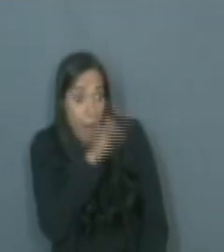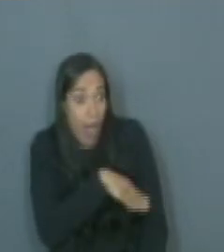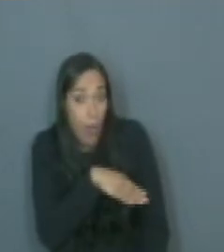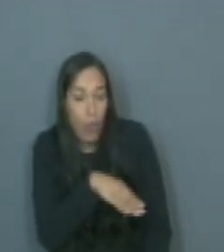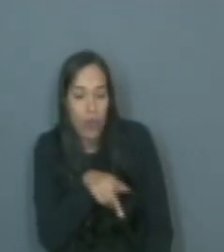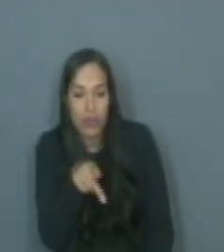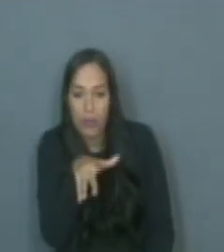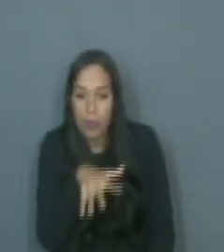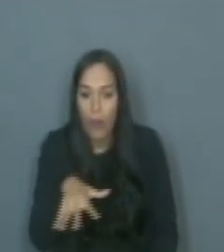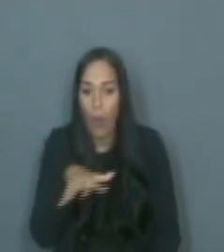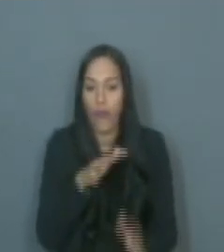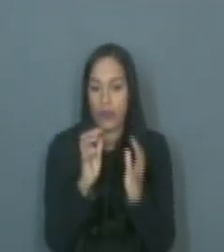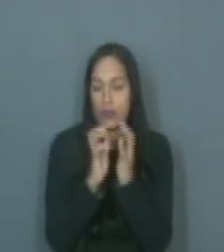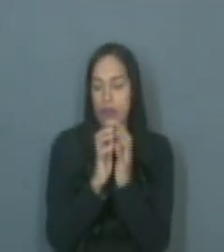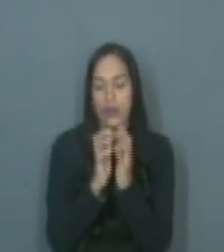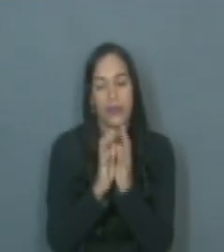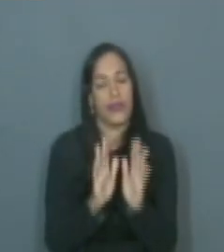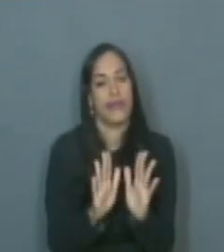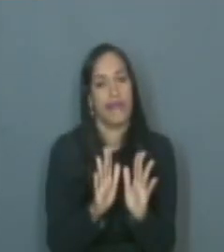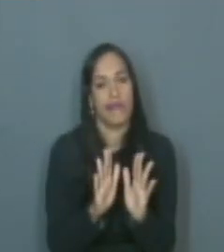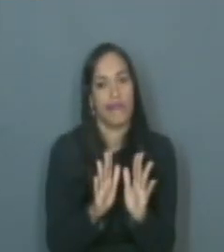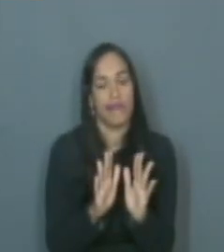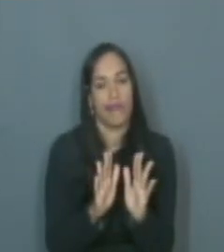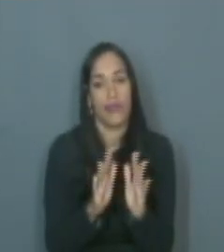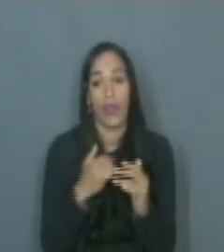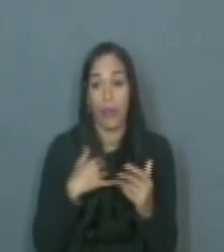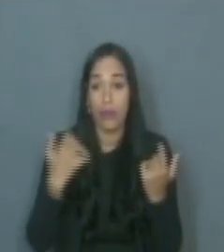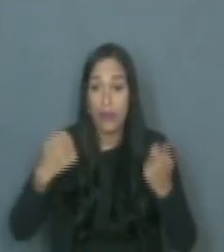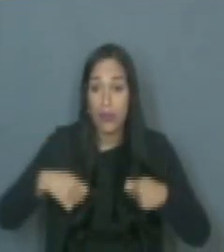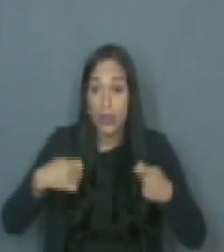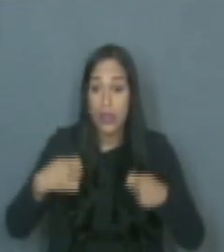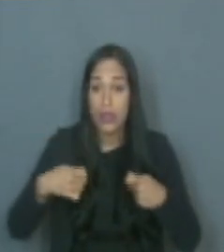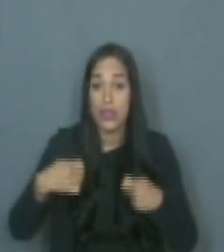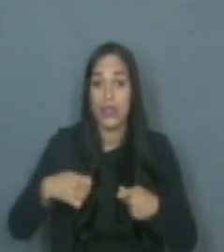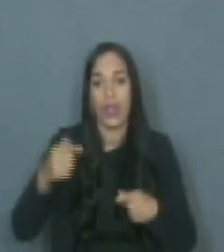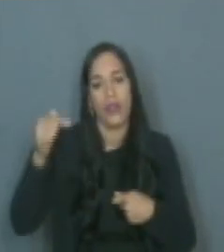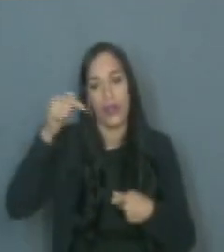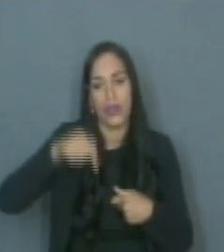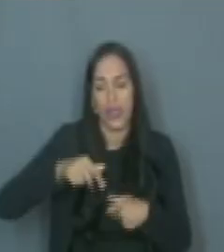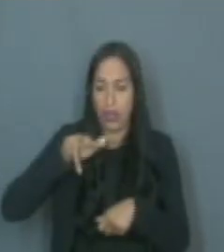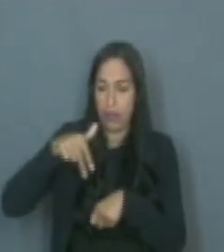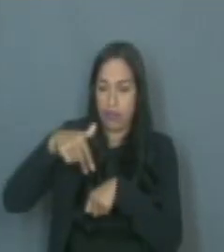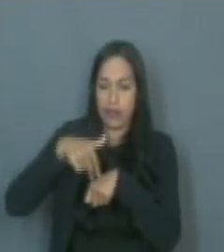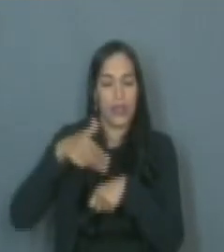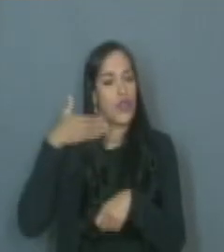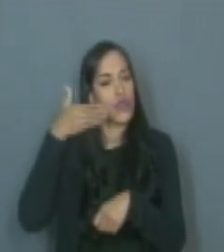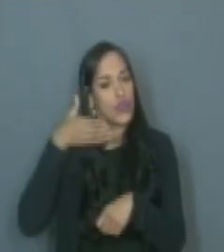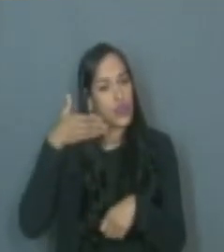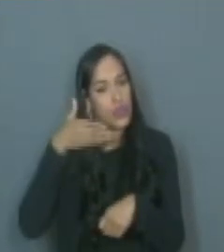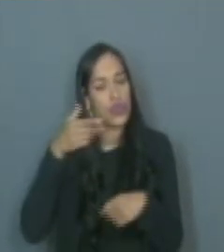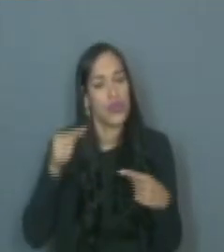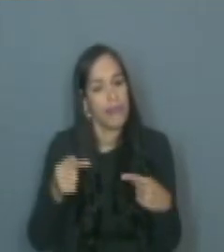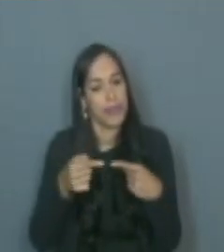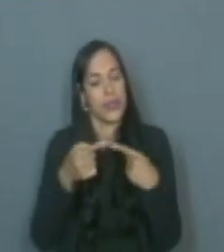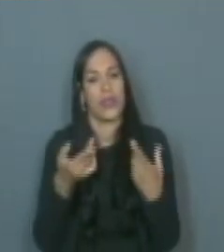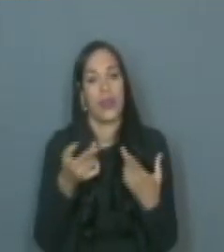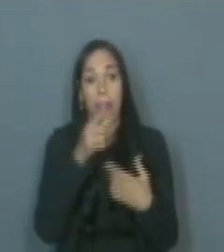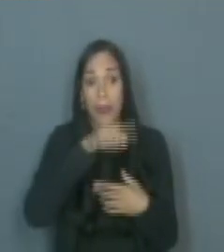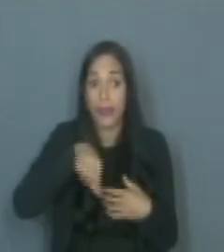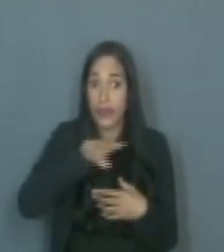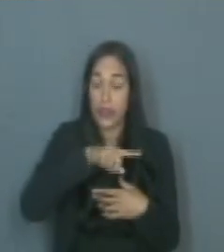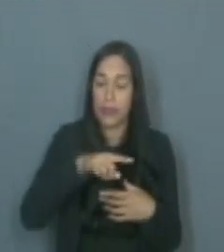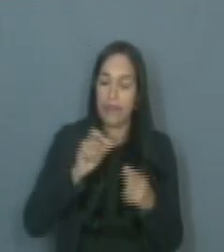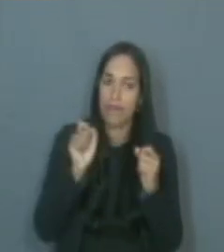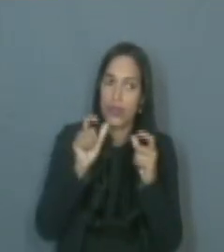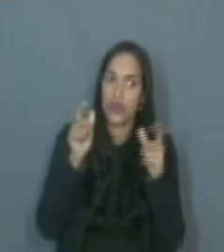do Recife. Eu precisava trazer esse discurso, ser contundente, para